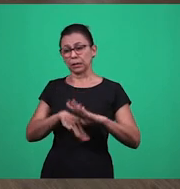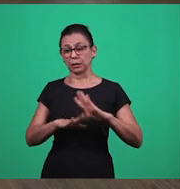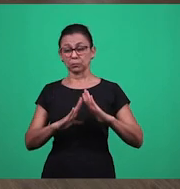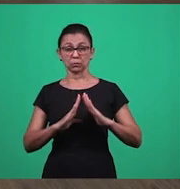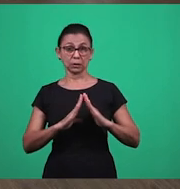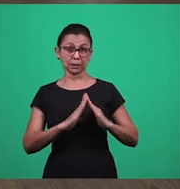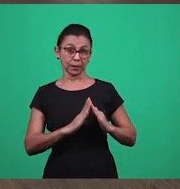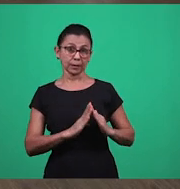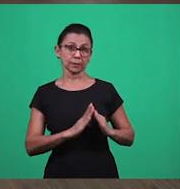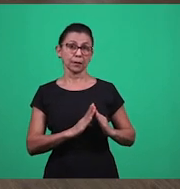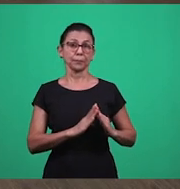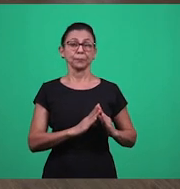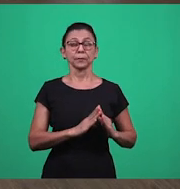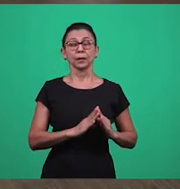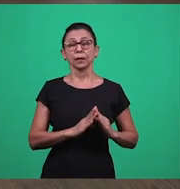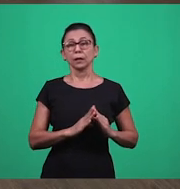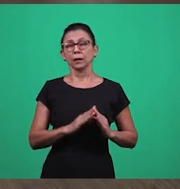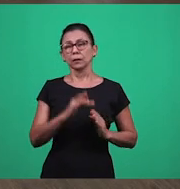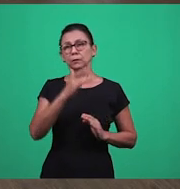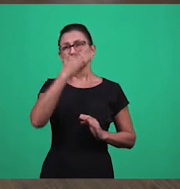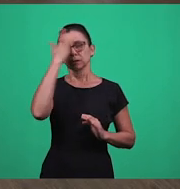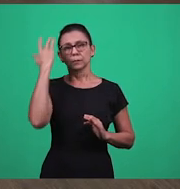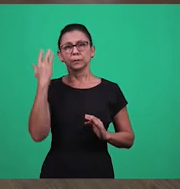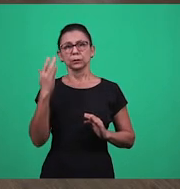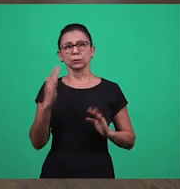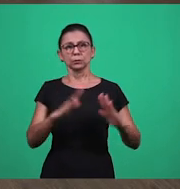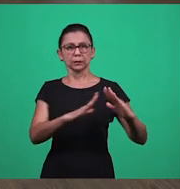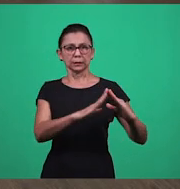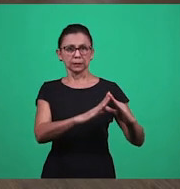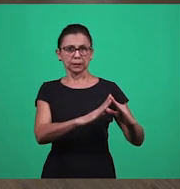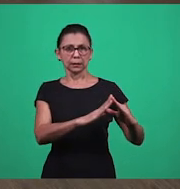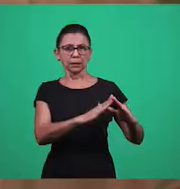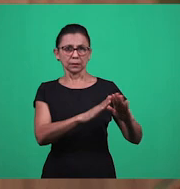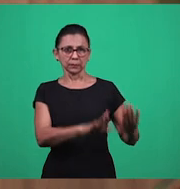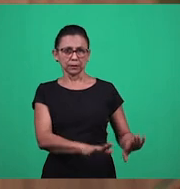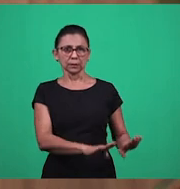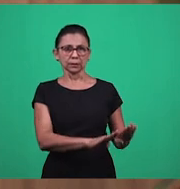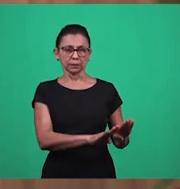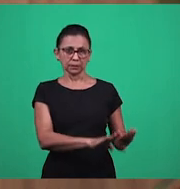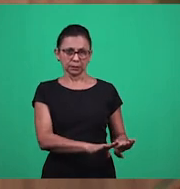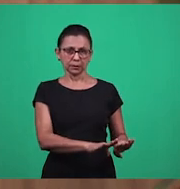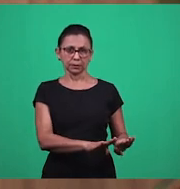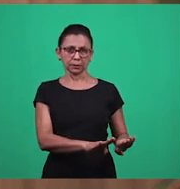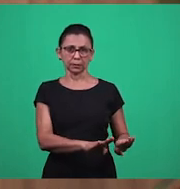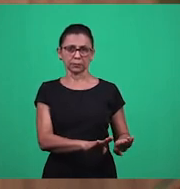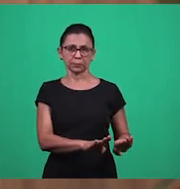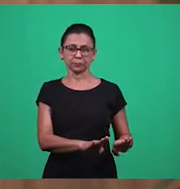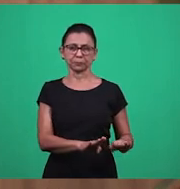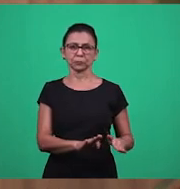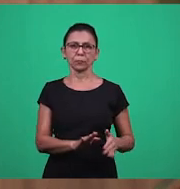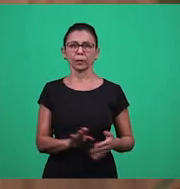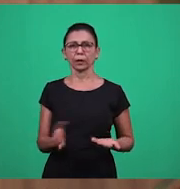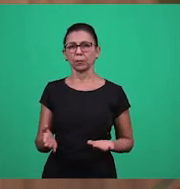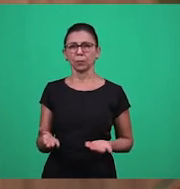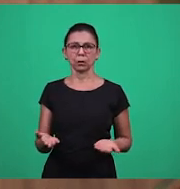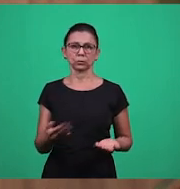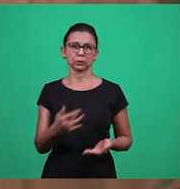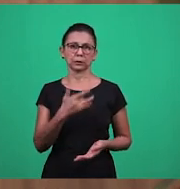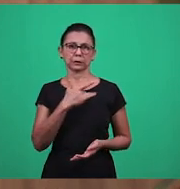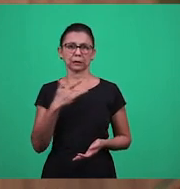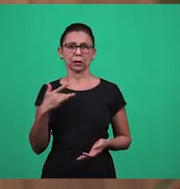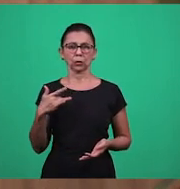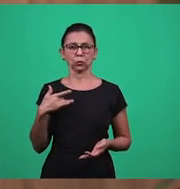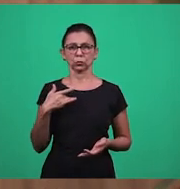dentro de casa. A pessoa que está em casa, do ponto de vista da sua saúde pessoal, e aí a gente pode até ampliar, a